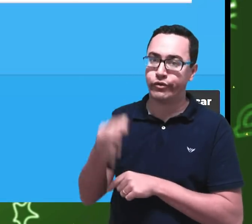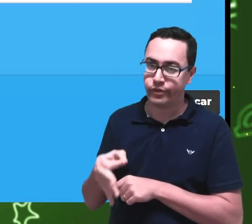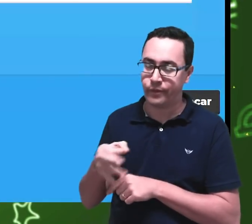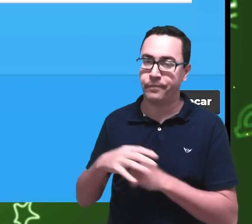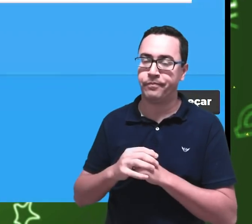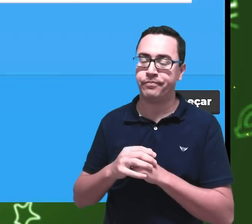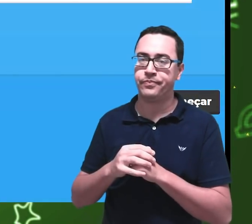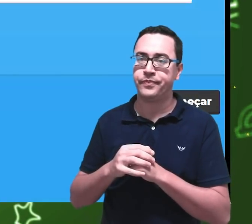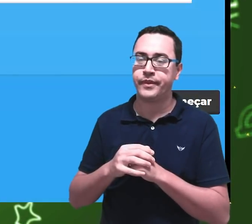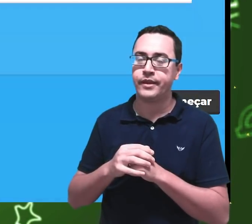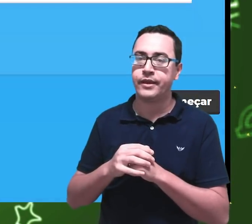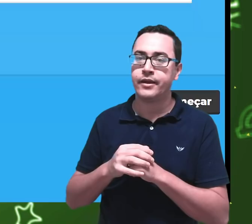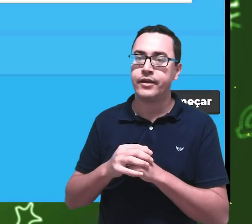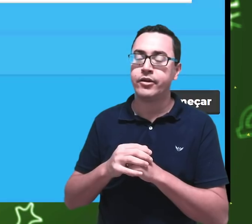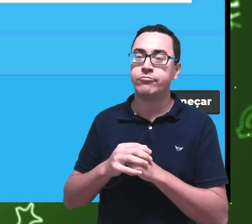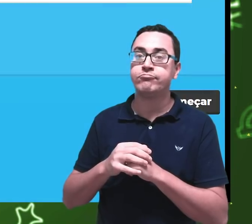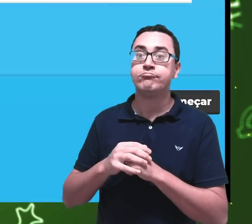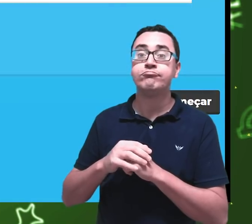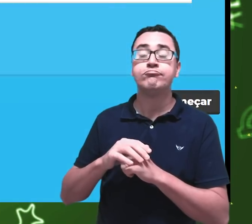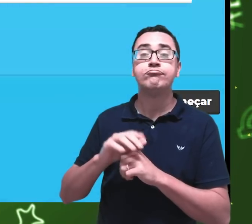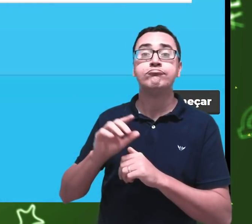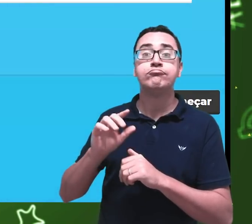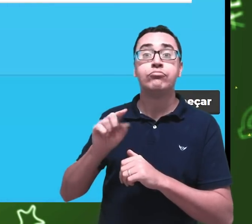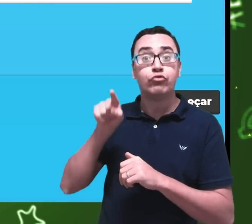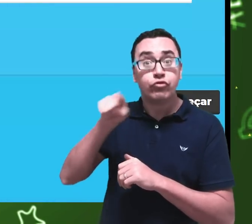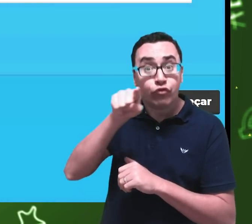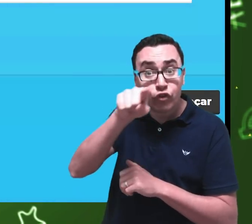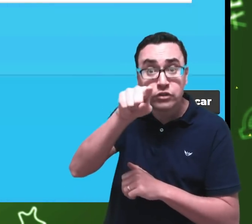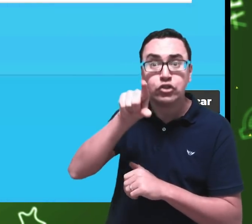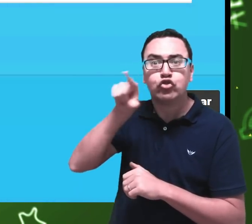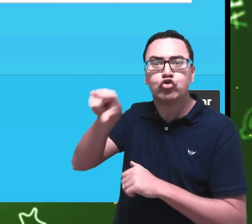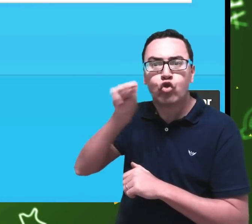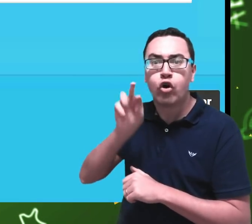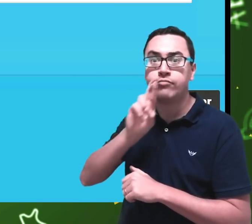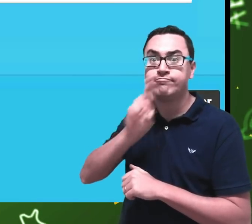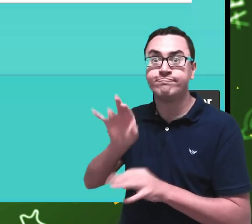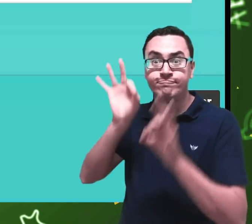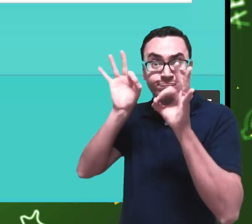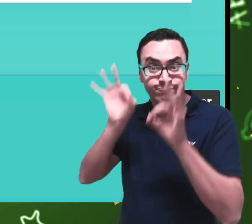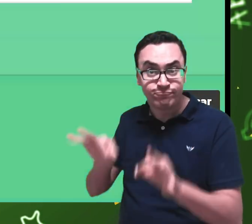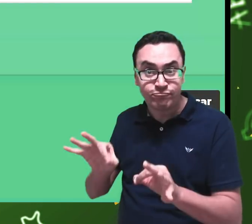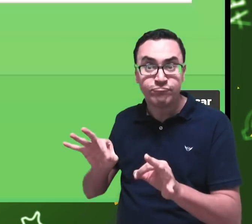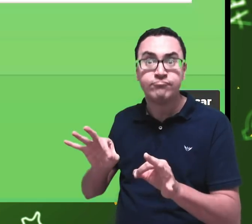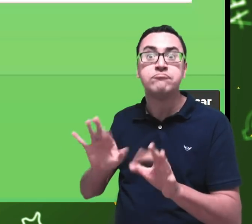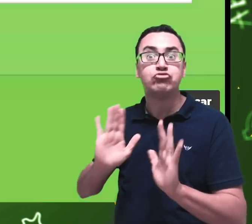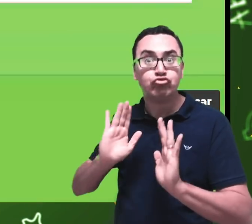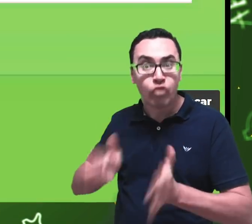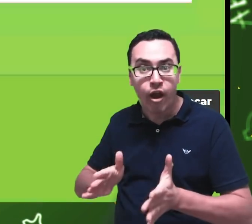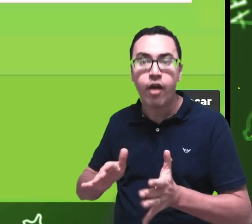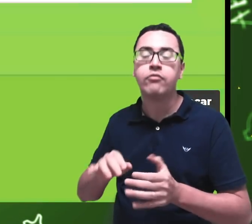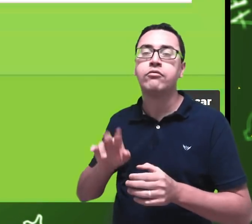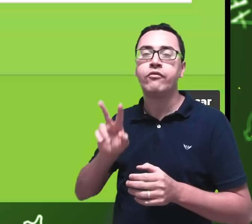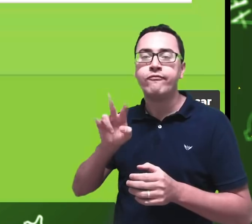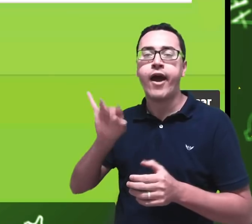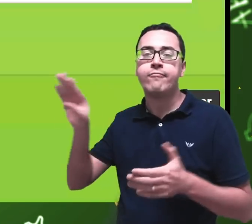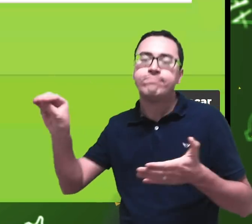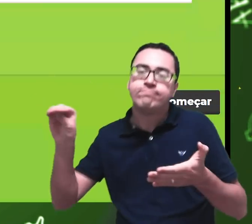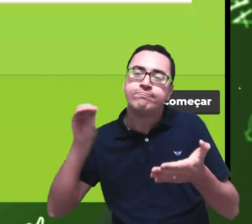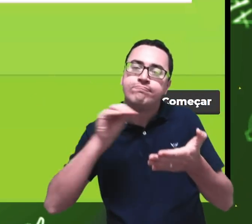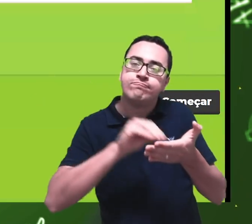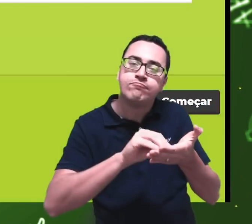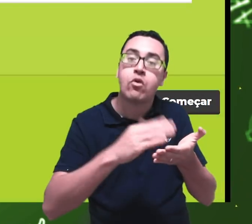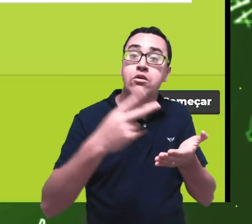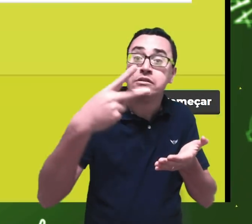Acabando a alternativa, escolhendo a alternativa, nós vamos registrar a palavra aí no nosso caderno, eu também